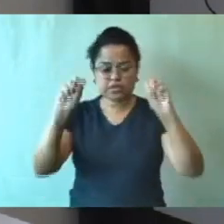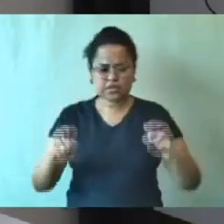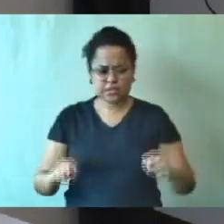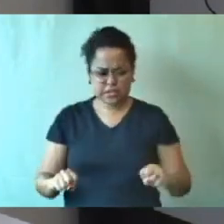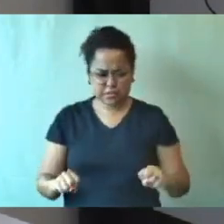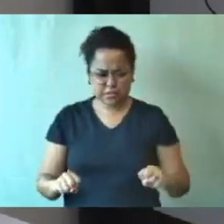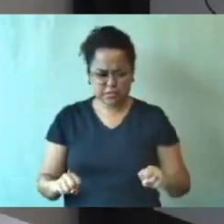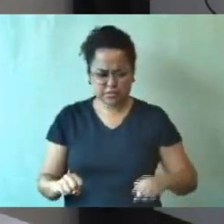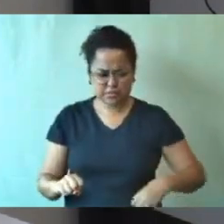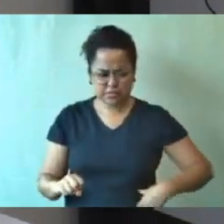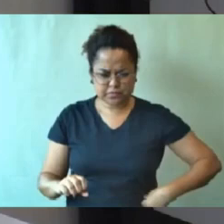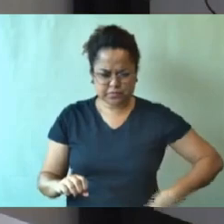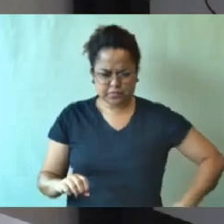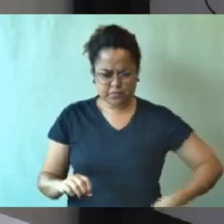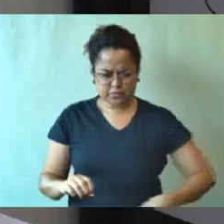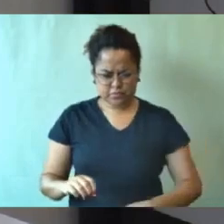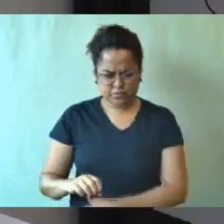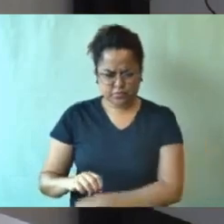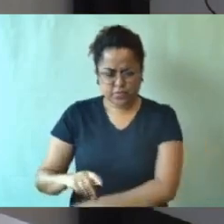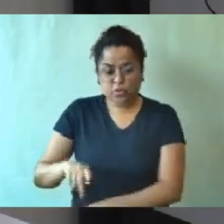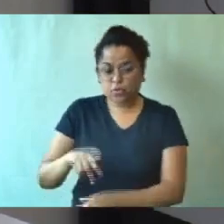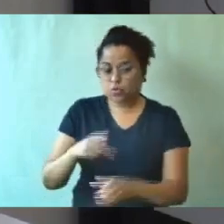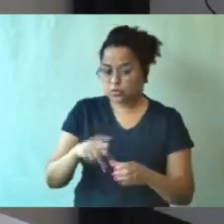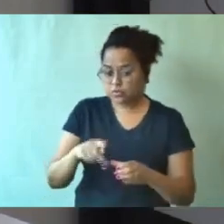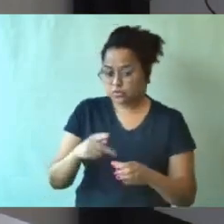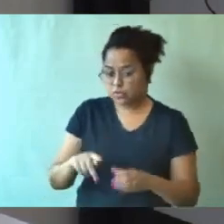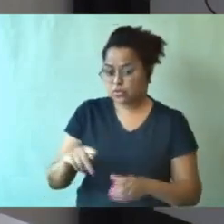falo, do consórcio BH Leste.